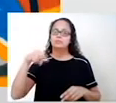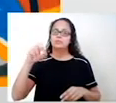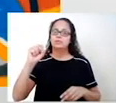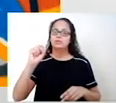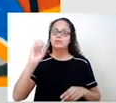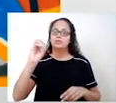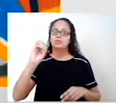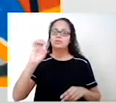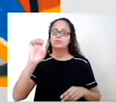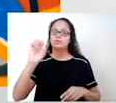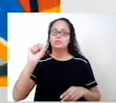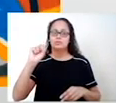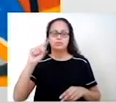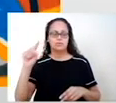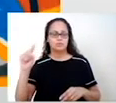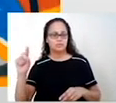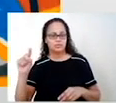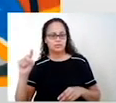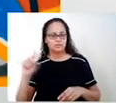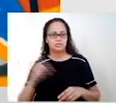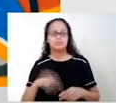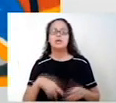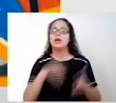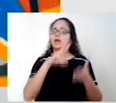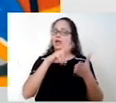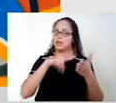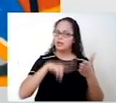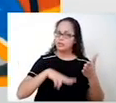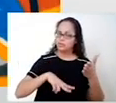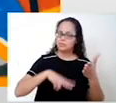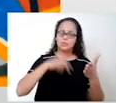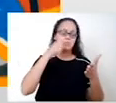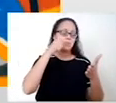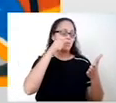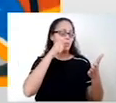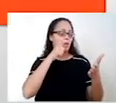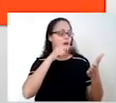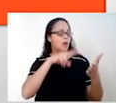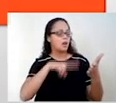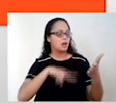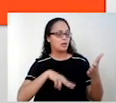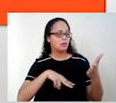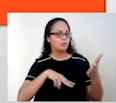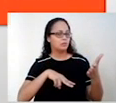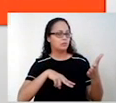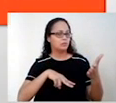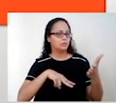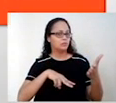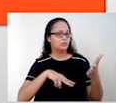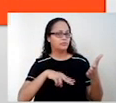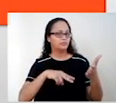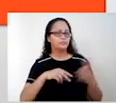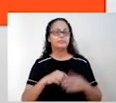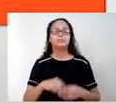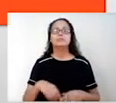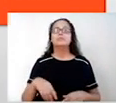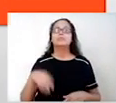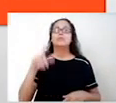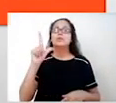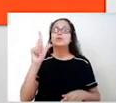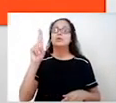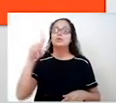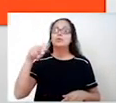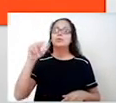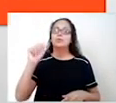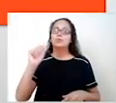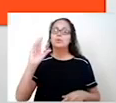forma muito original, ele retratou, então, a leitura, alguém lendo, tá? Luna Clara e Apolo 11. Esse